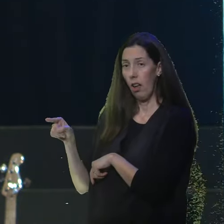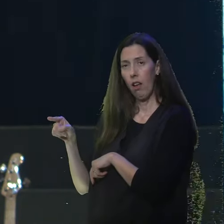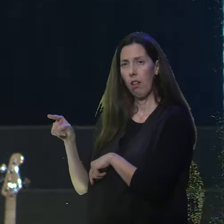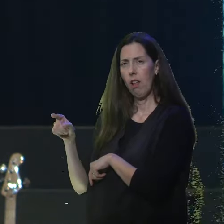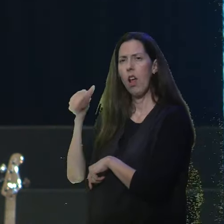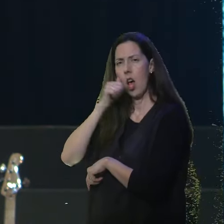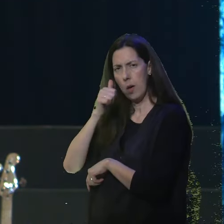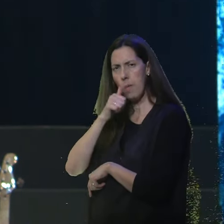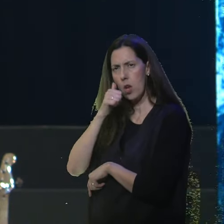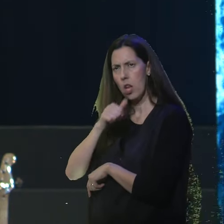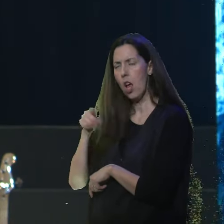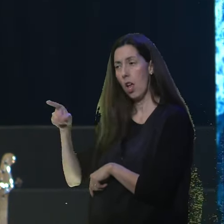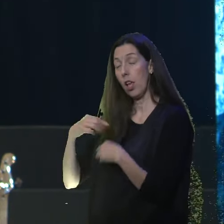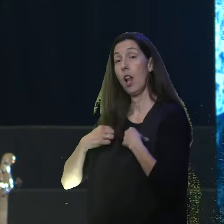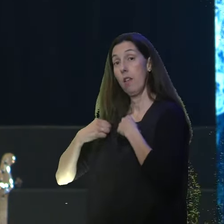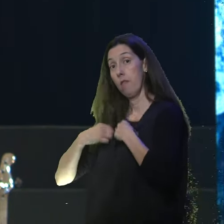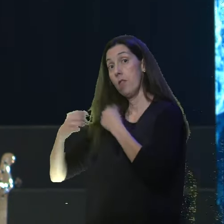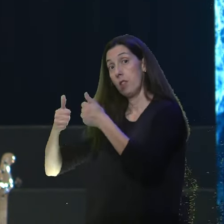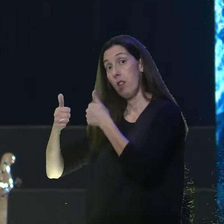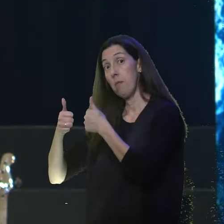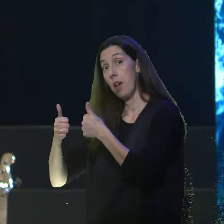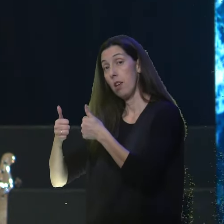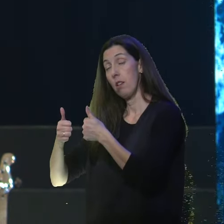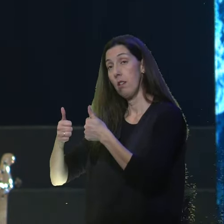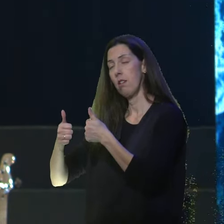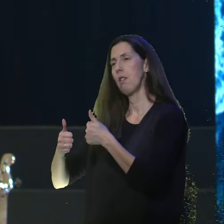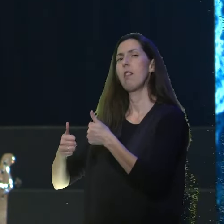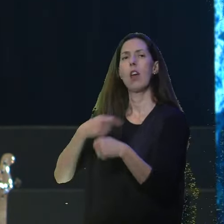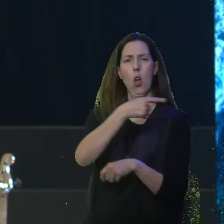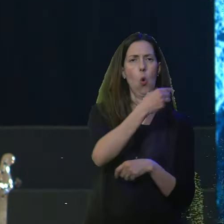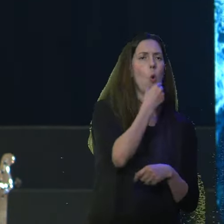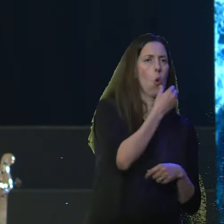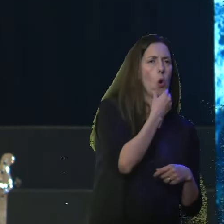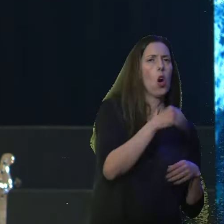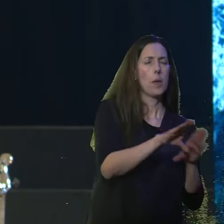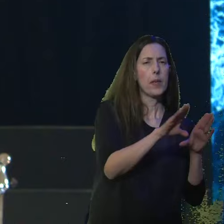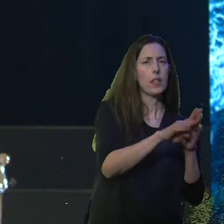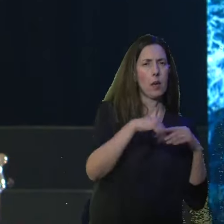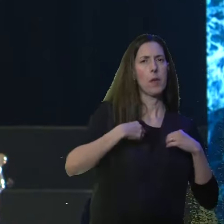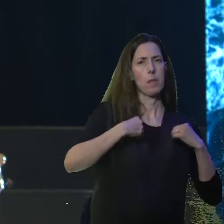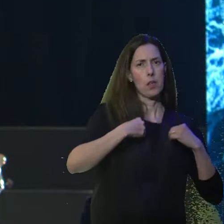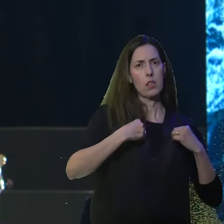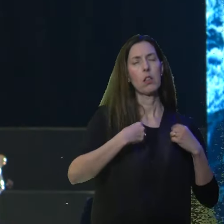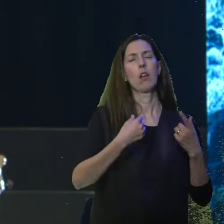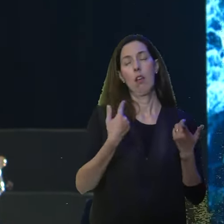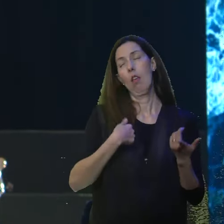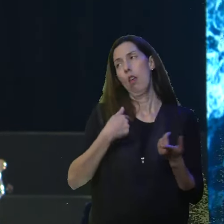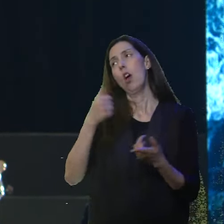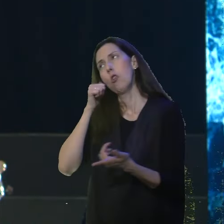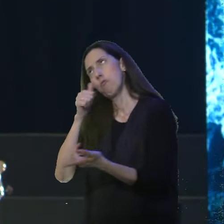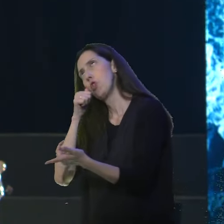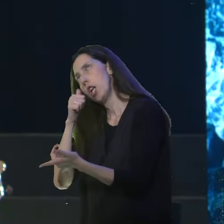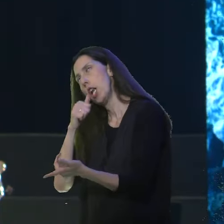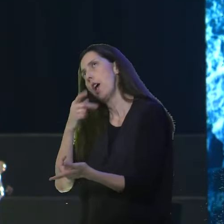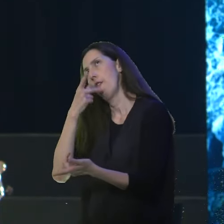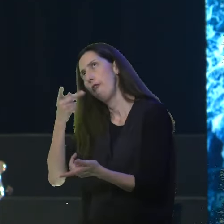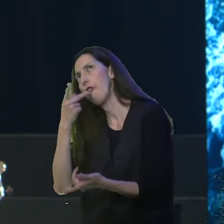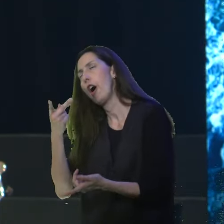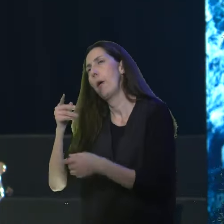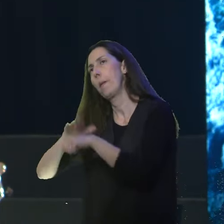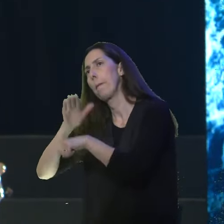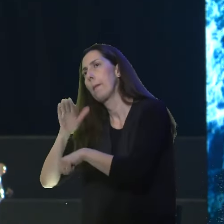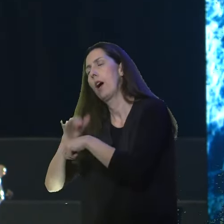se vista bem e que o homem se vista bem, porque eu não falei só da mulher, mas eu falo mais da mulher porque a indústria investe mais nas